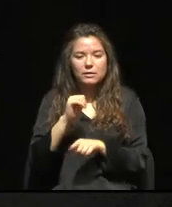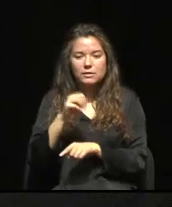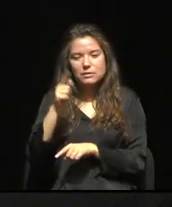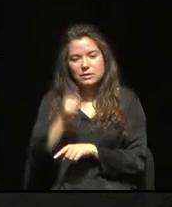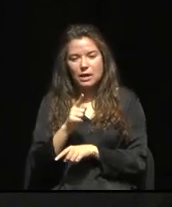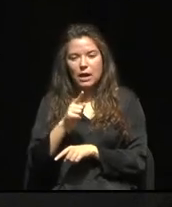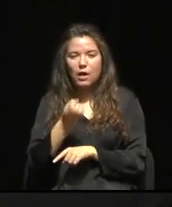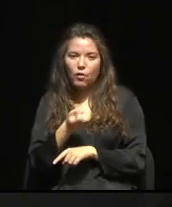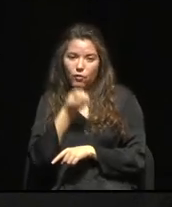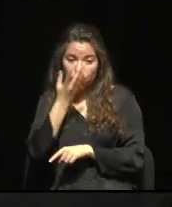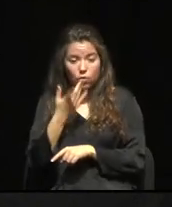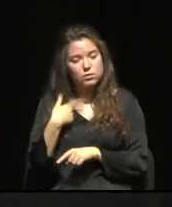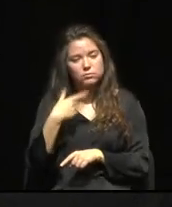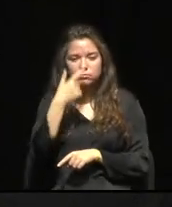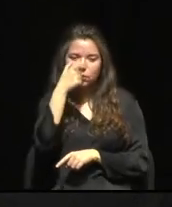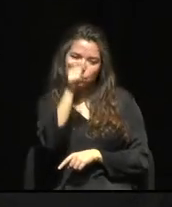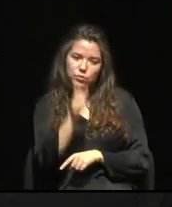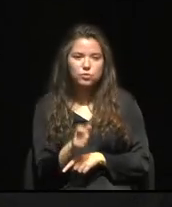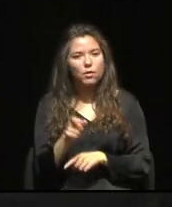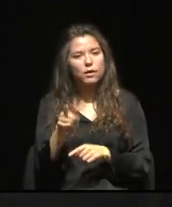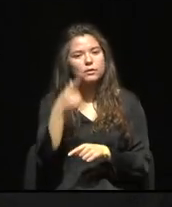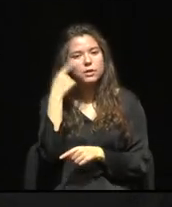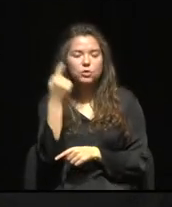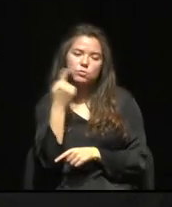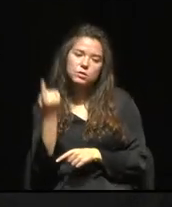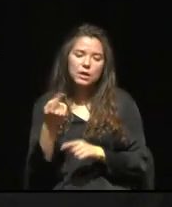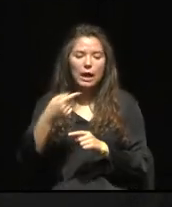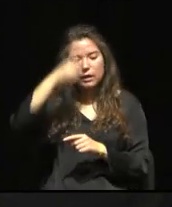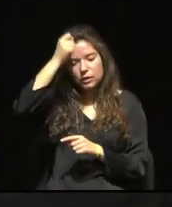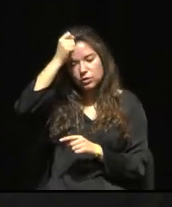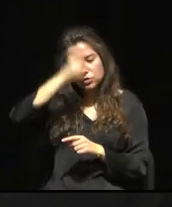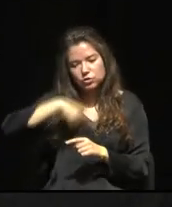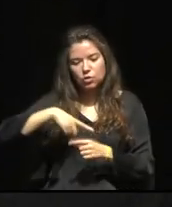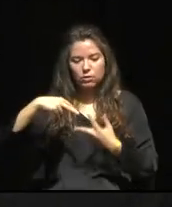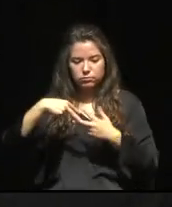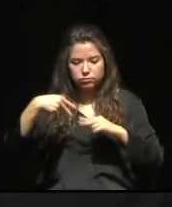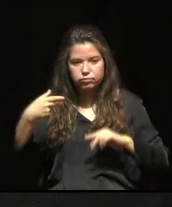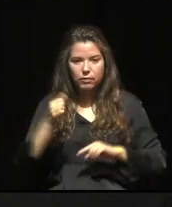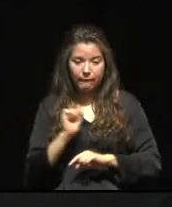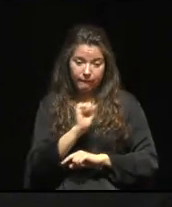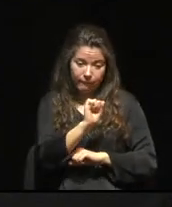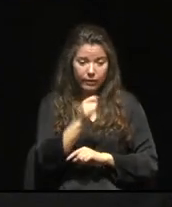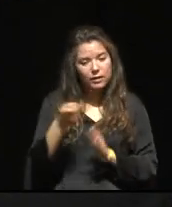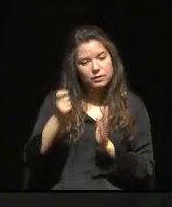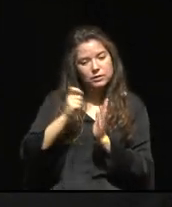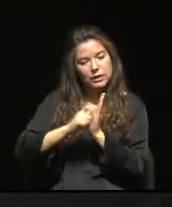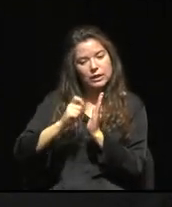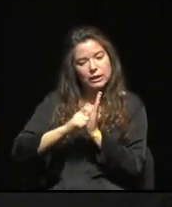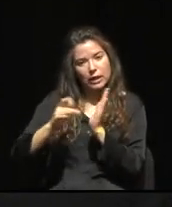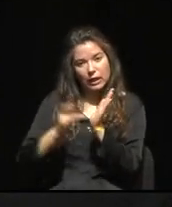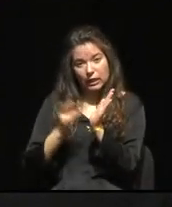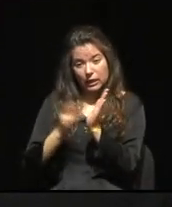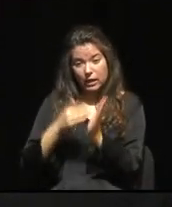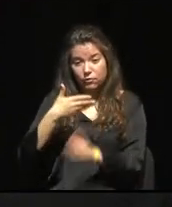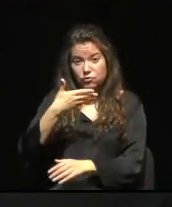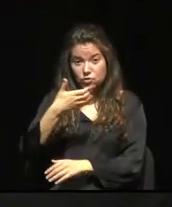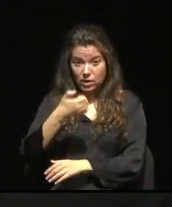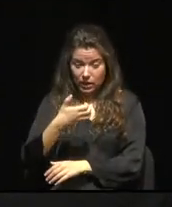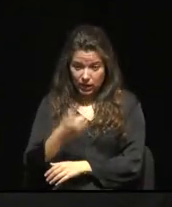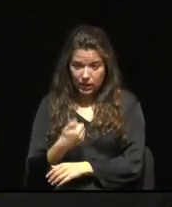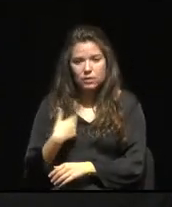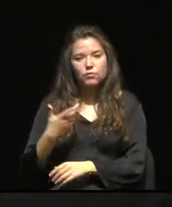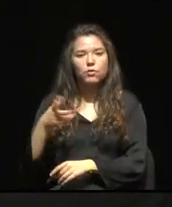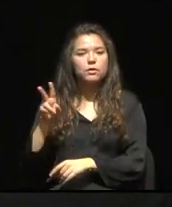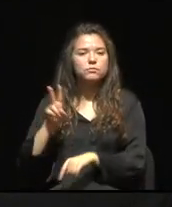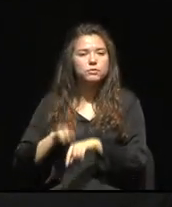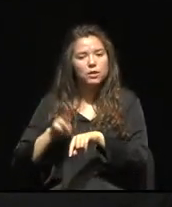descrito como homem ímpar tendo marcado a história daquele município Sá flores publicou 15 livros foi diretor da sociedade da